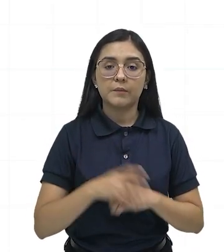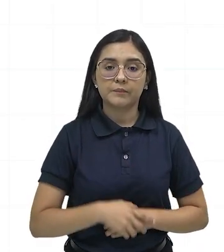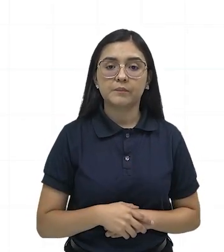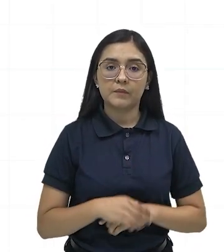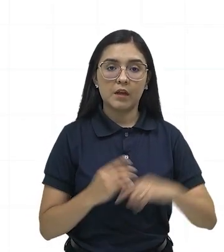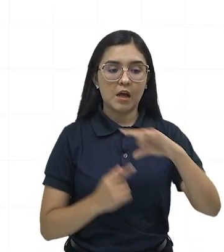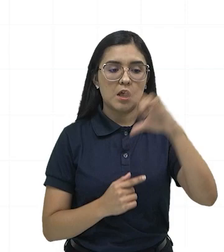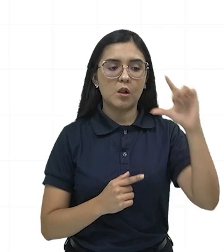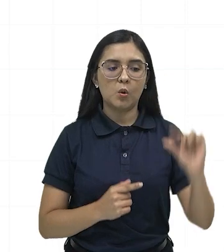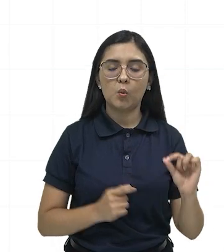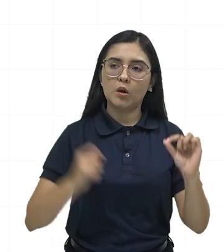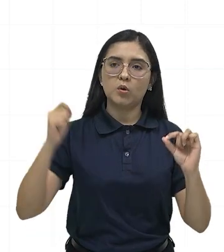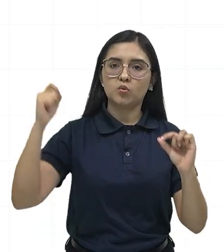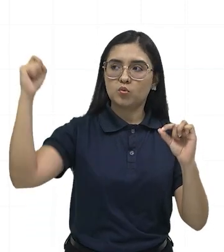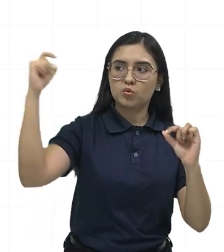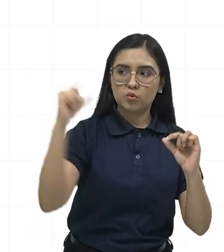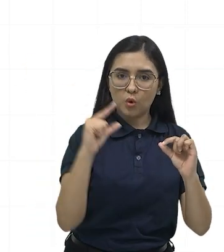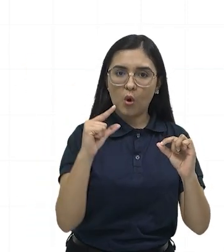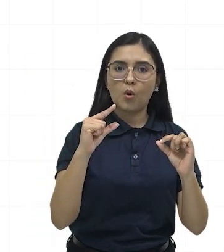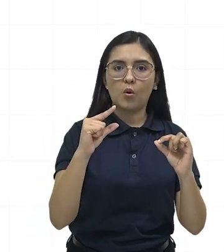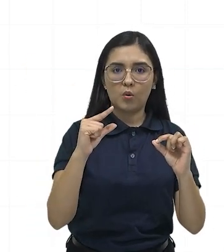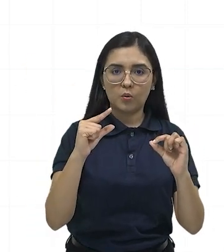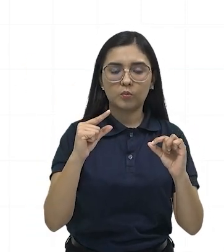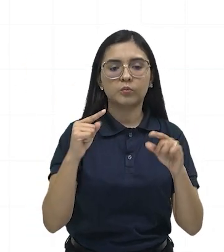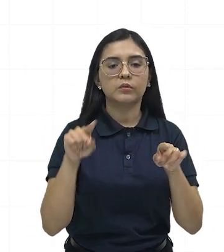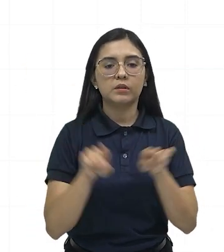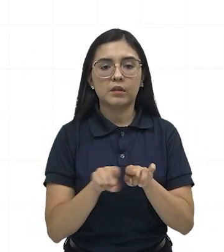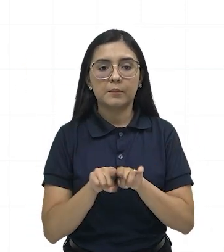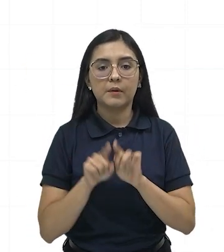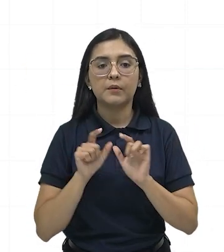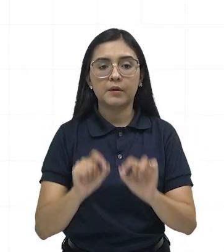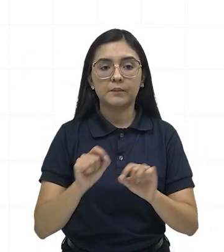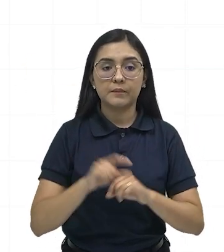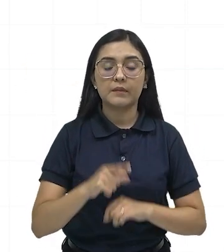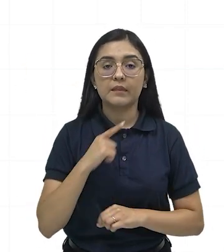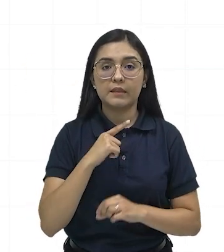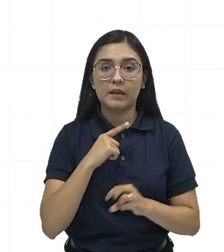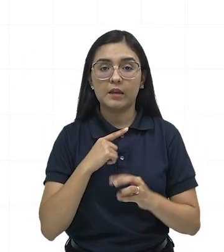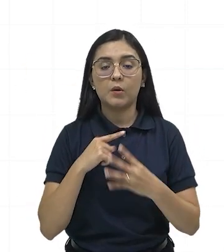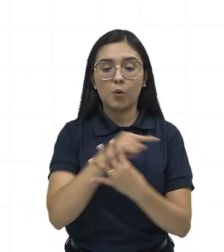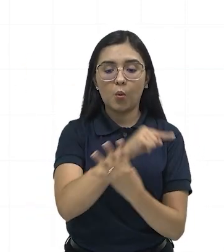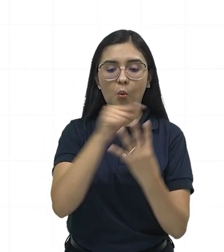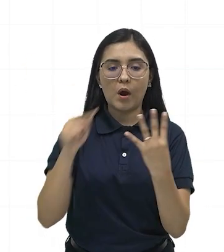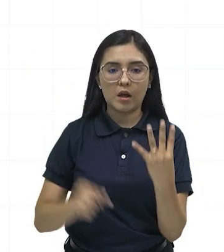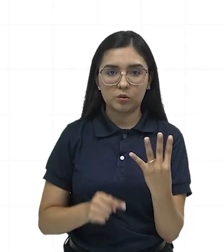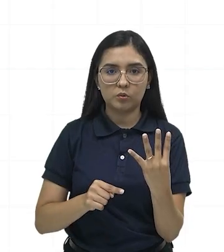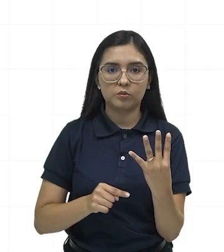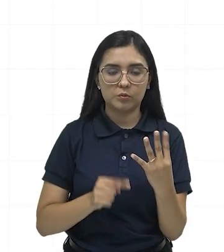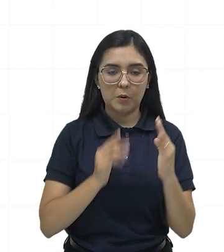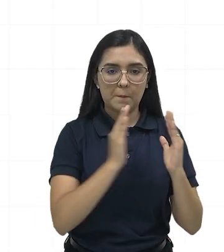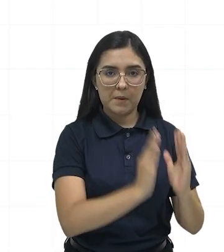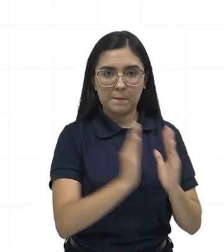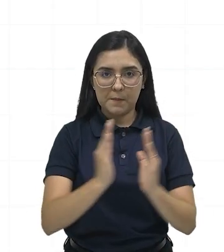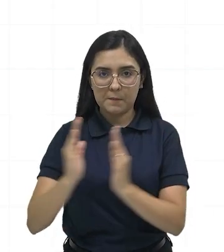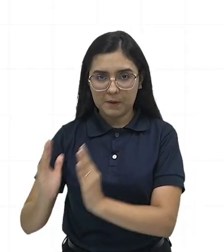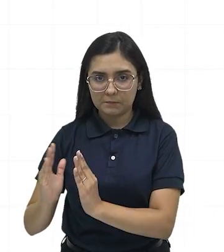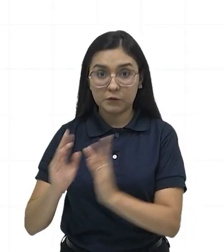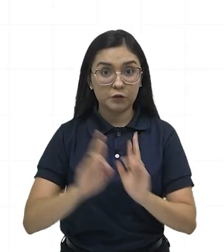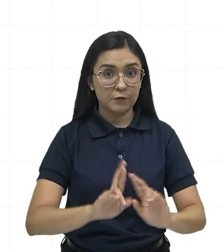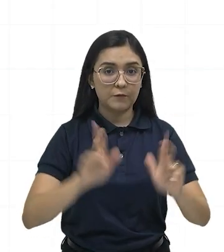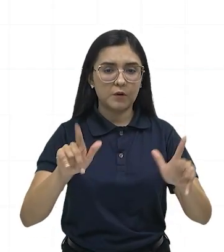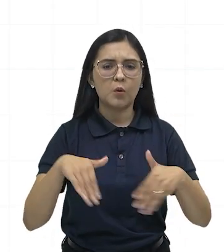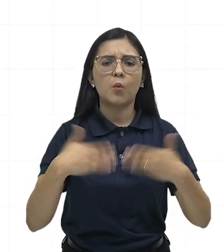luz solar sobre a sua superfície, temos 4 fases distintas. E como é que